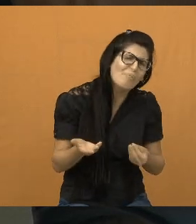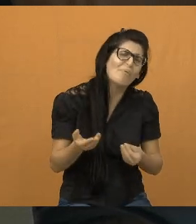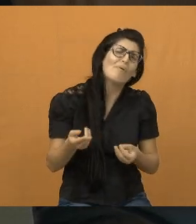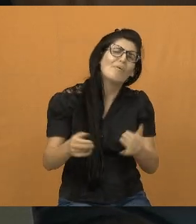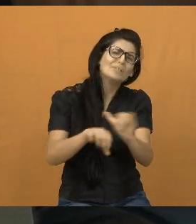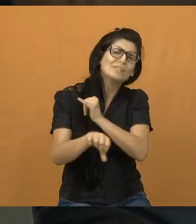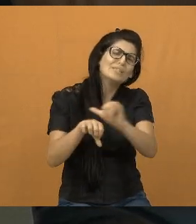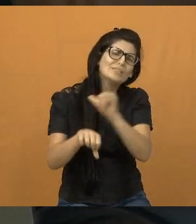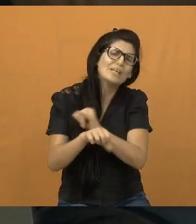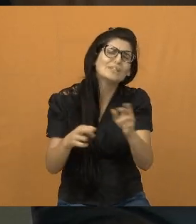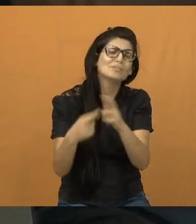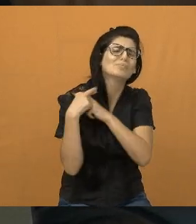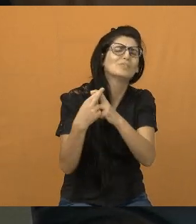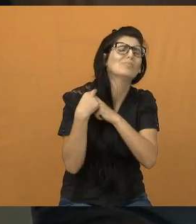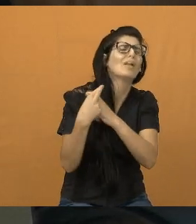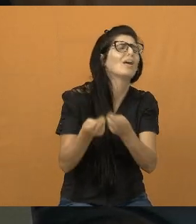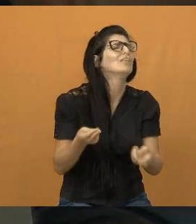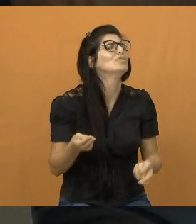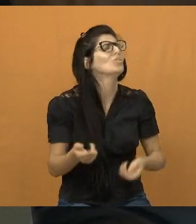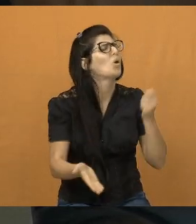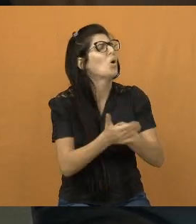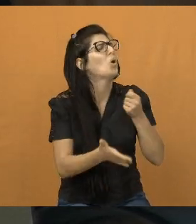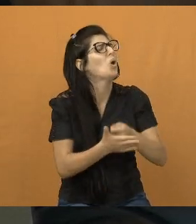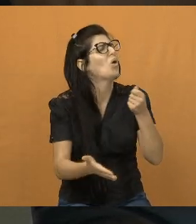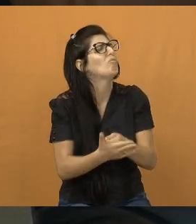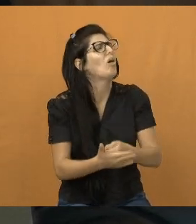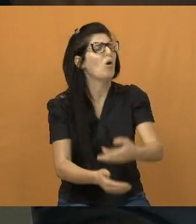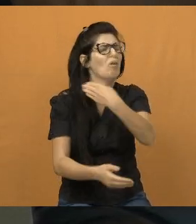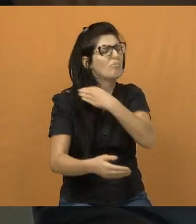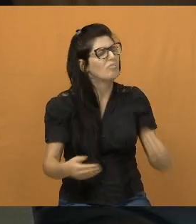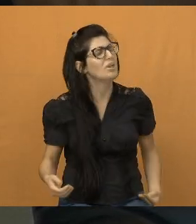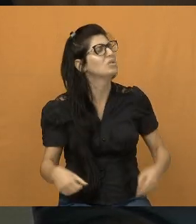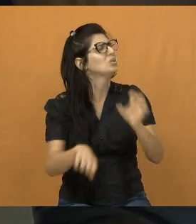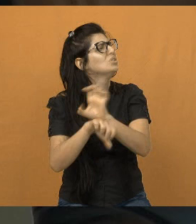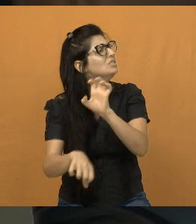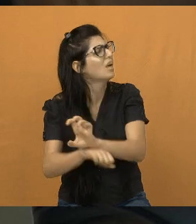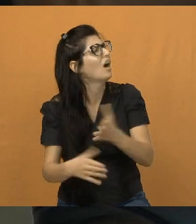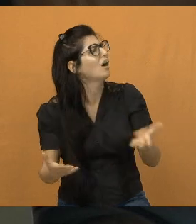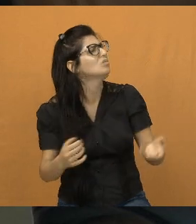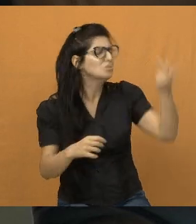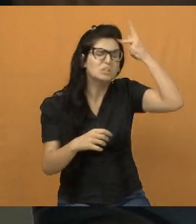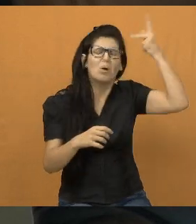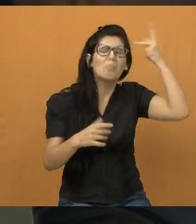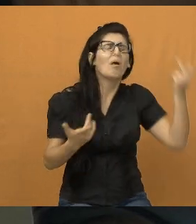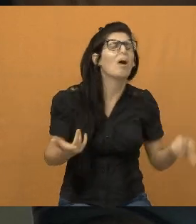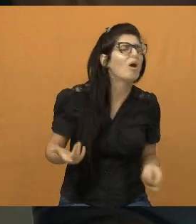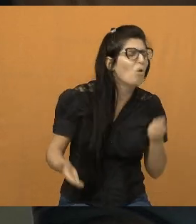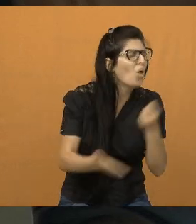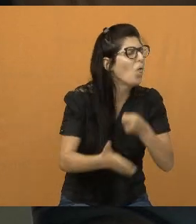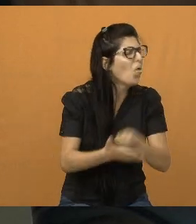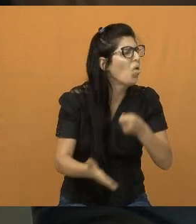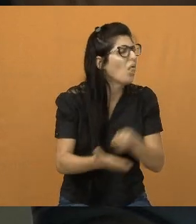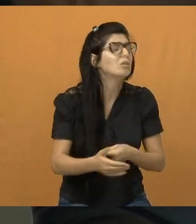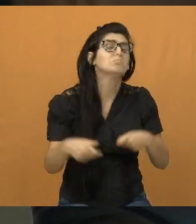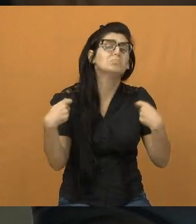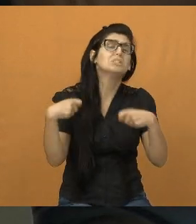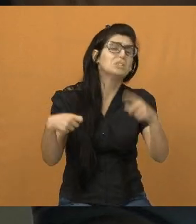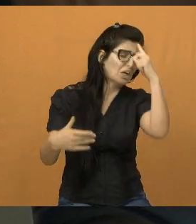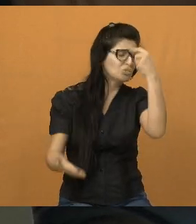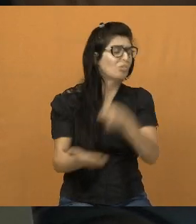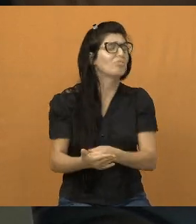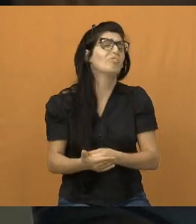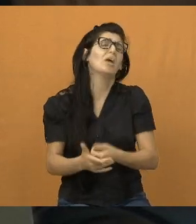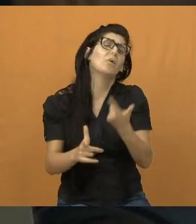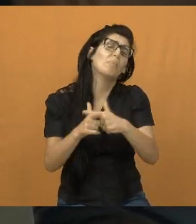do Estado. Por que falta tanto assim? Existe assim uma expectativa também de sanar essa situação, ou pelo menos